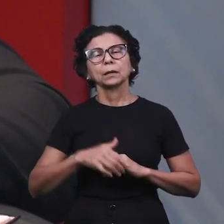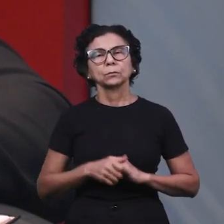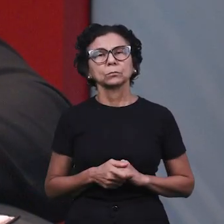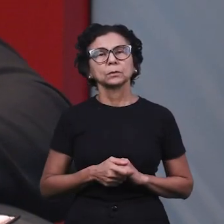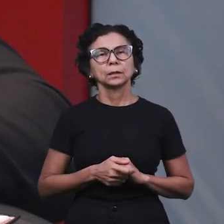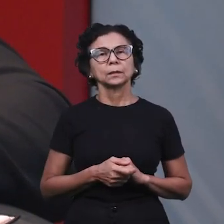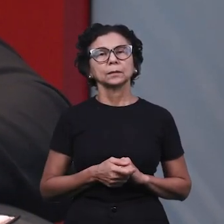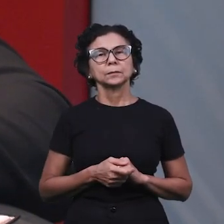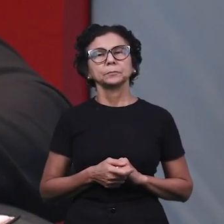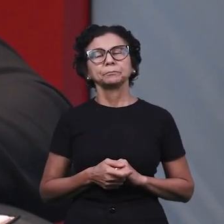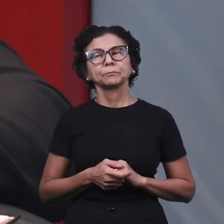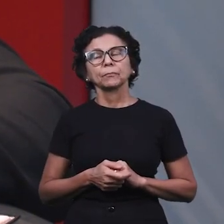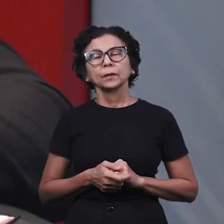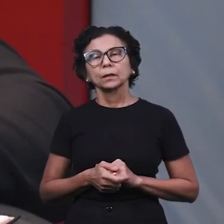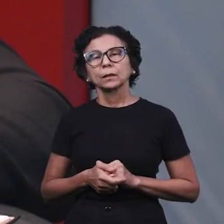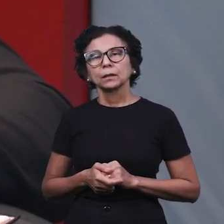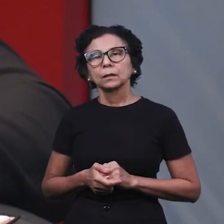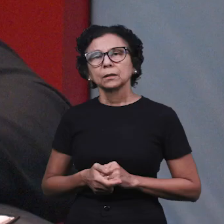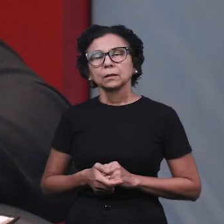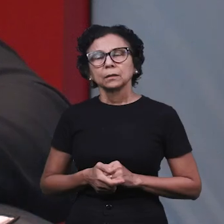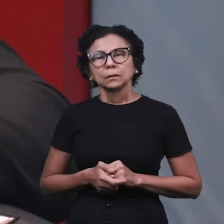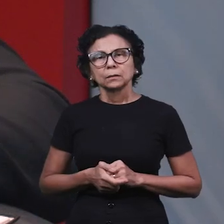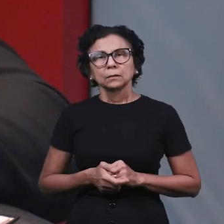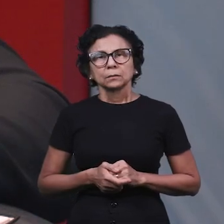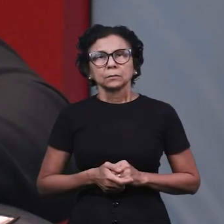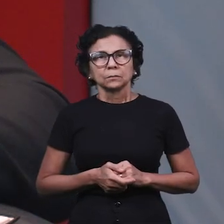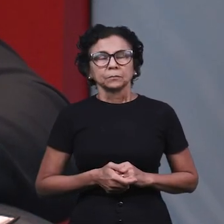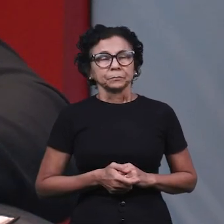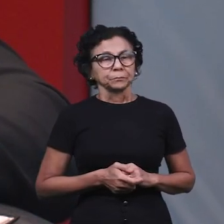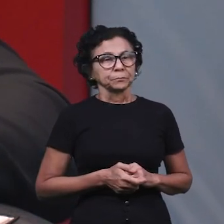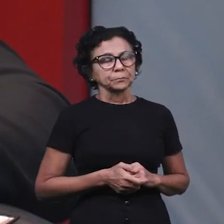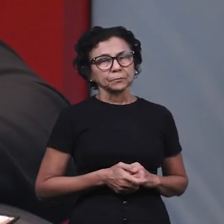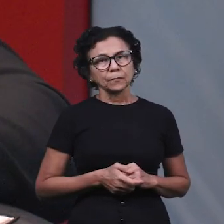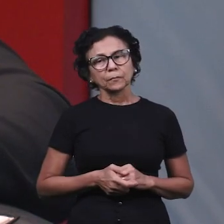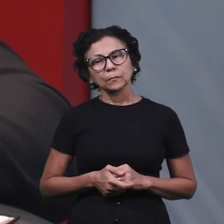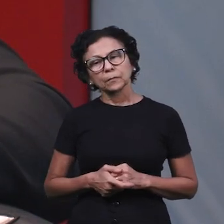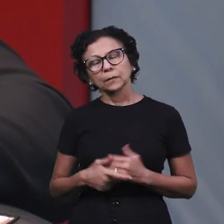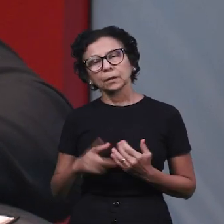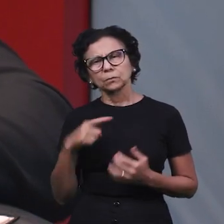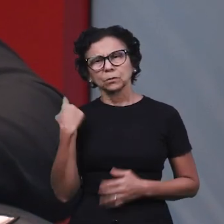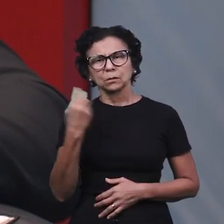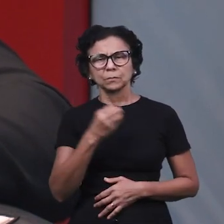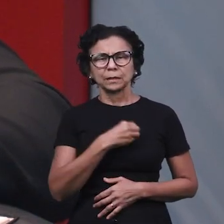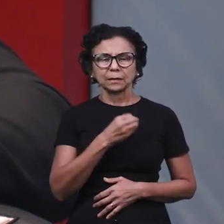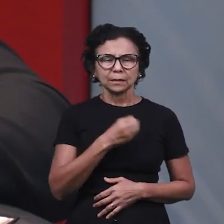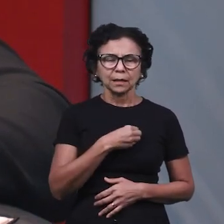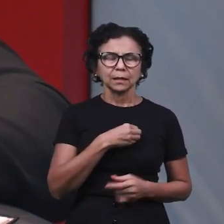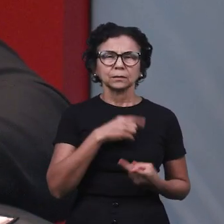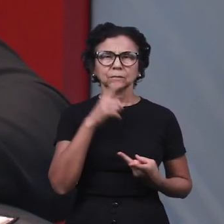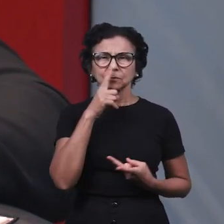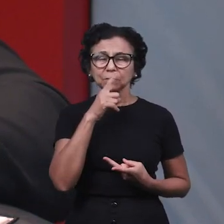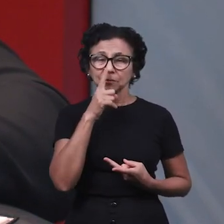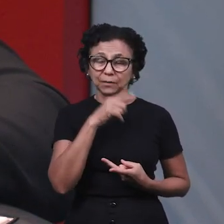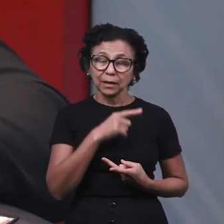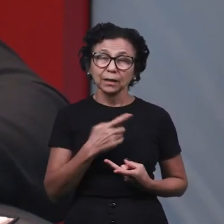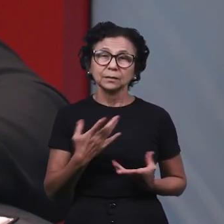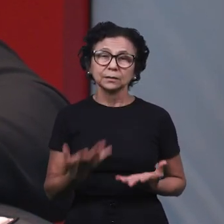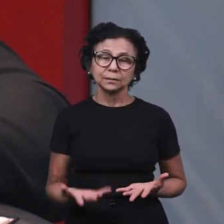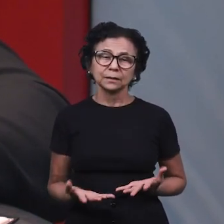Pai e quando os nossos tropeços são evidenciados,